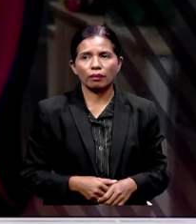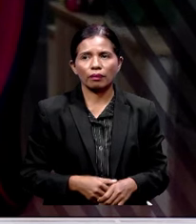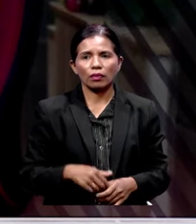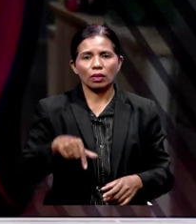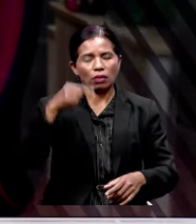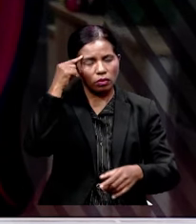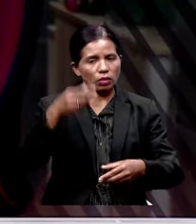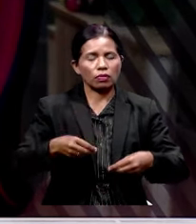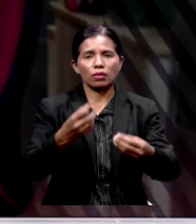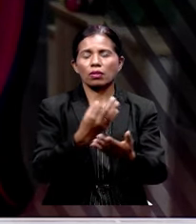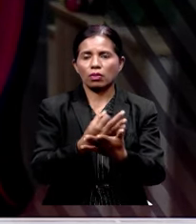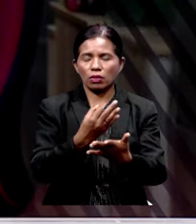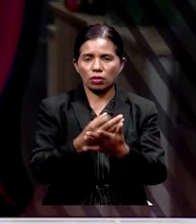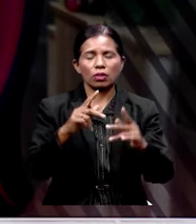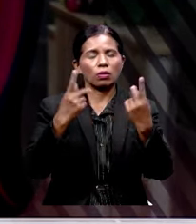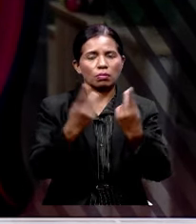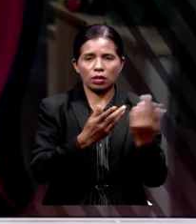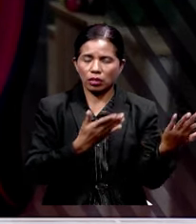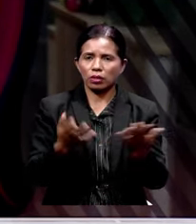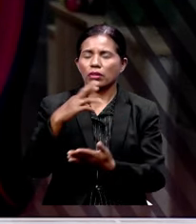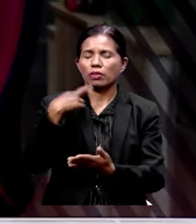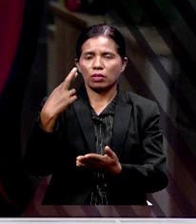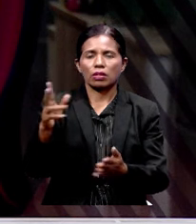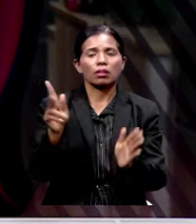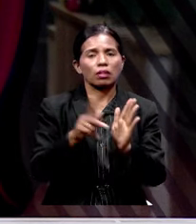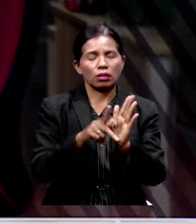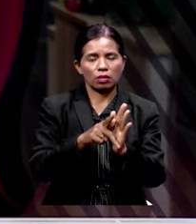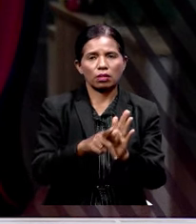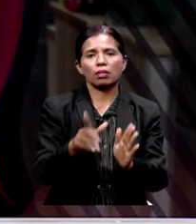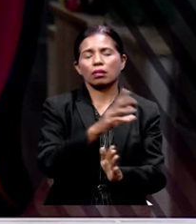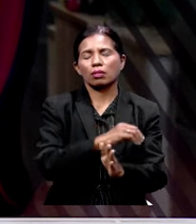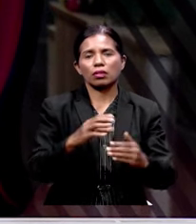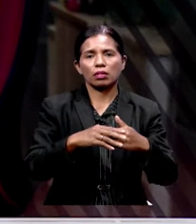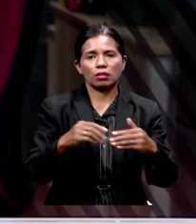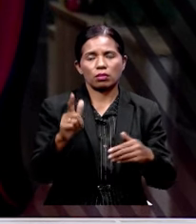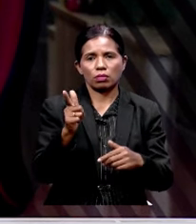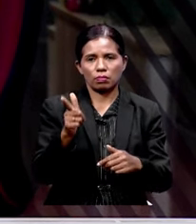Governo for subsídio para empresa importadora Foz, cada quilograma, o centavo, Ronolo.